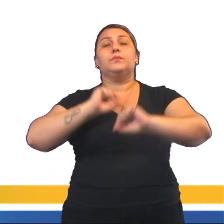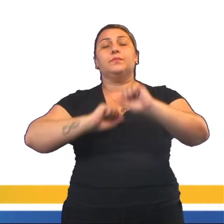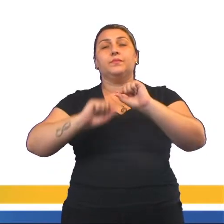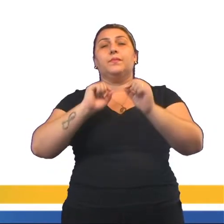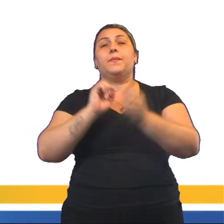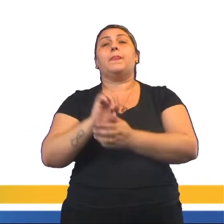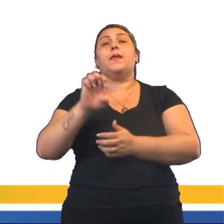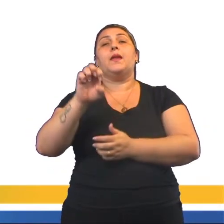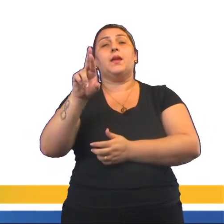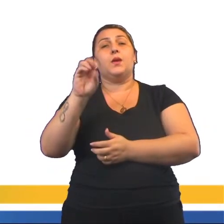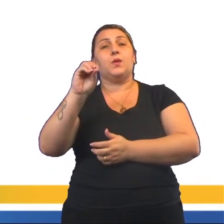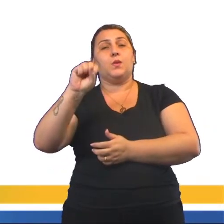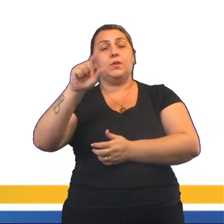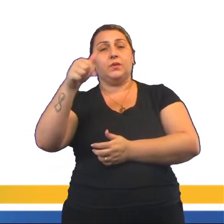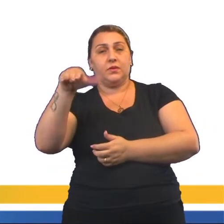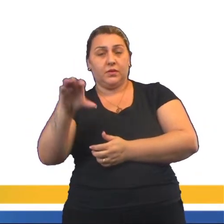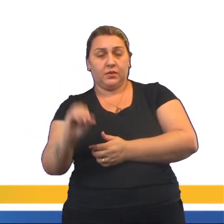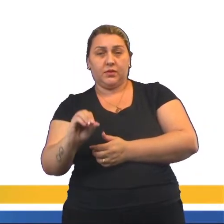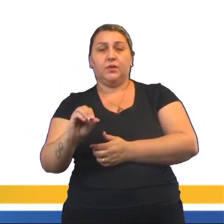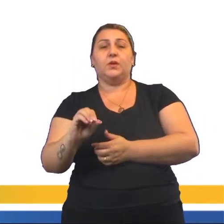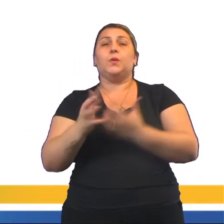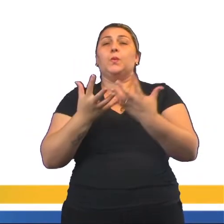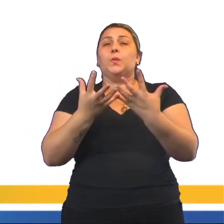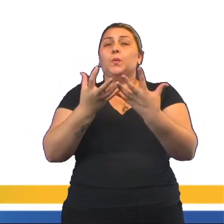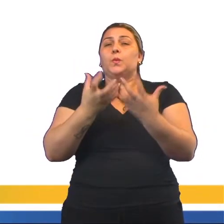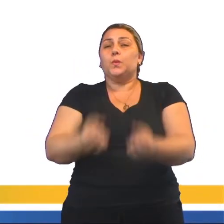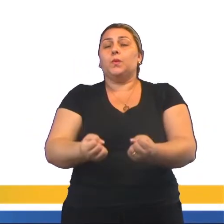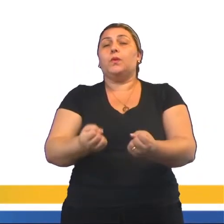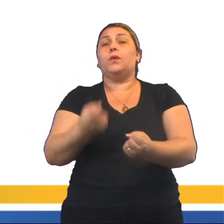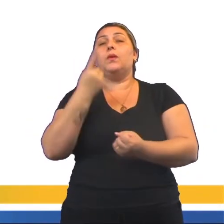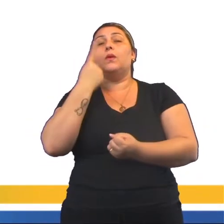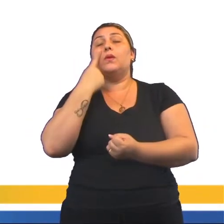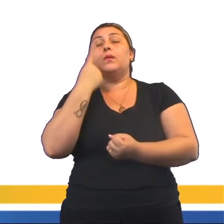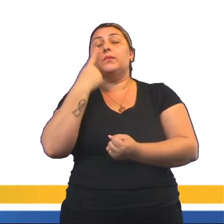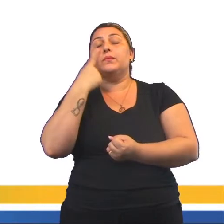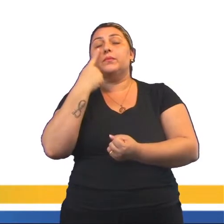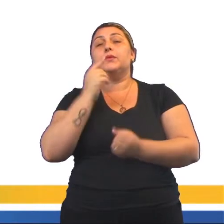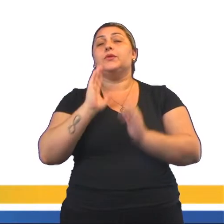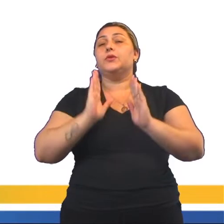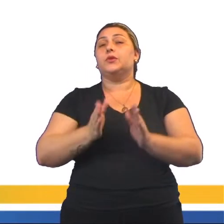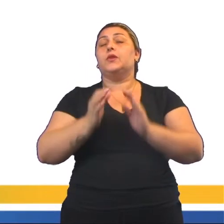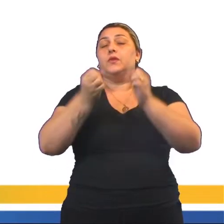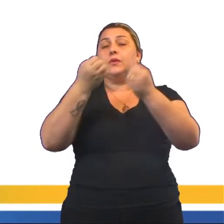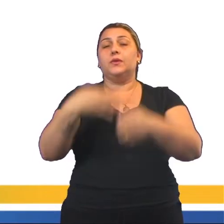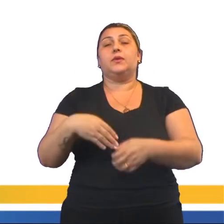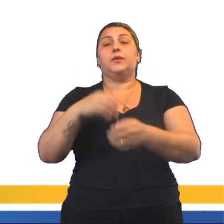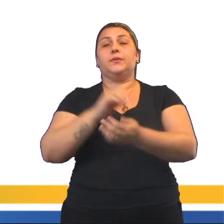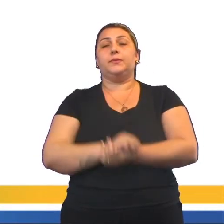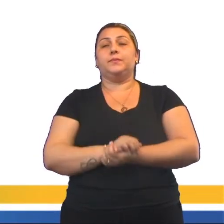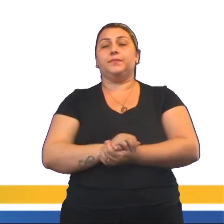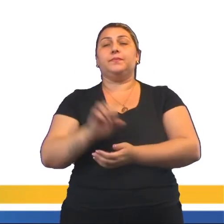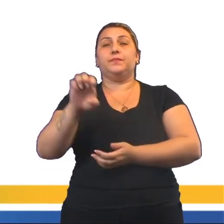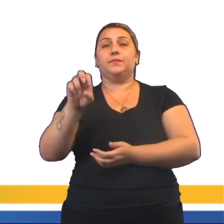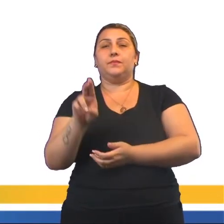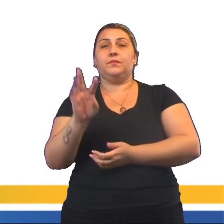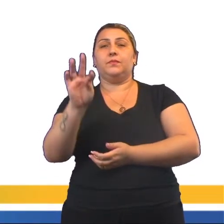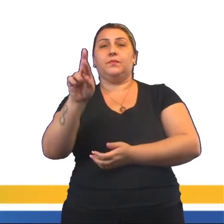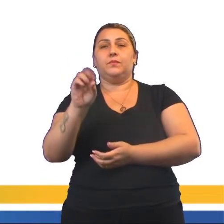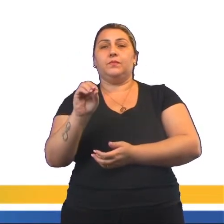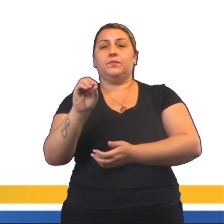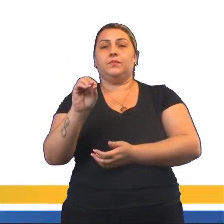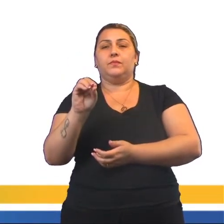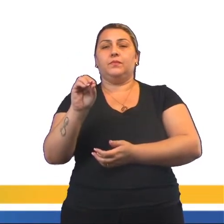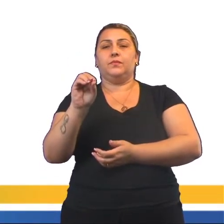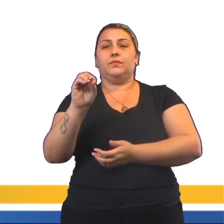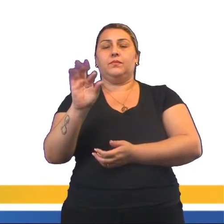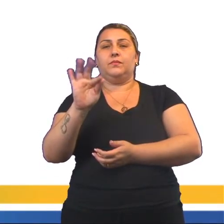da erosão que acarreta maior eutrofização. Calma lá, essa palavra é meio estranha, mas já vou te dizer o que é isso. Mas o que a gente quer